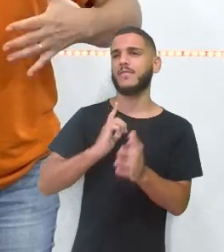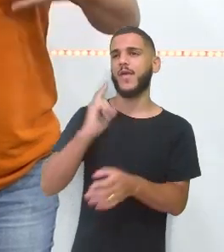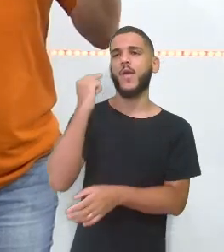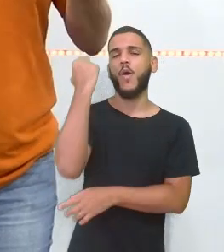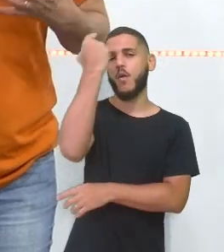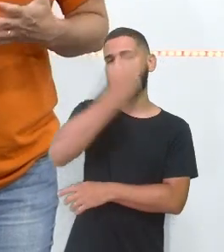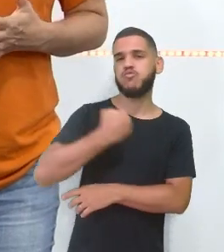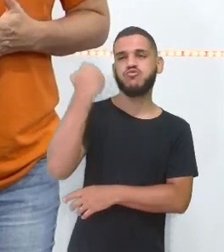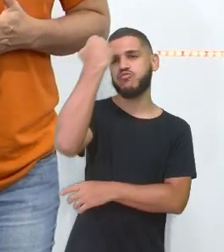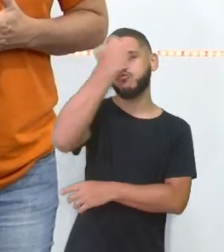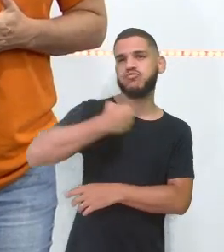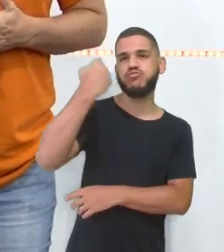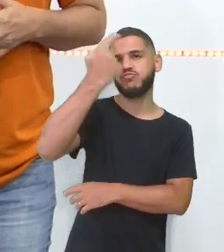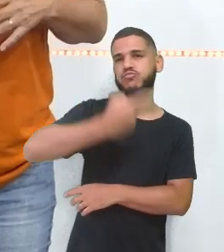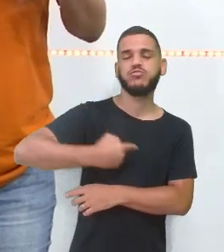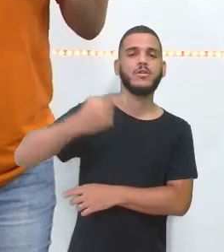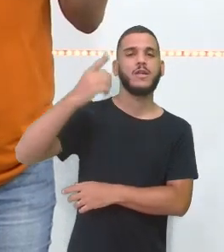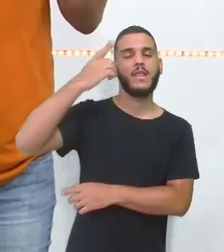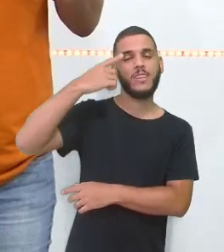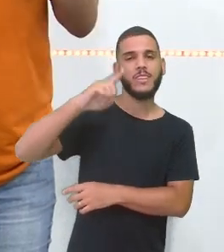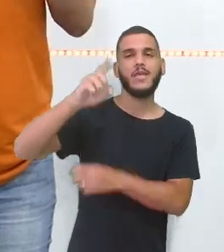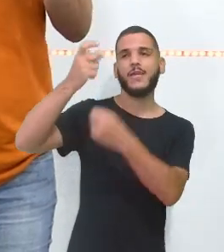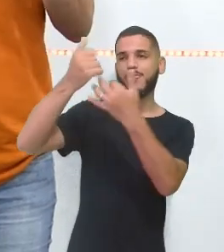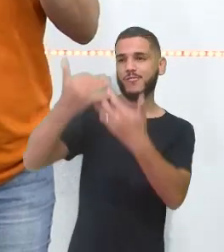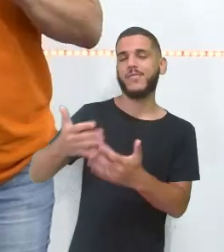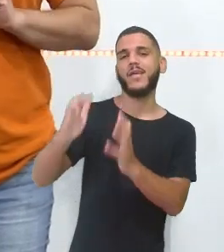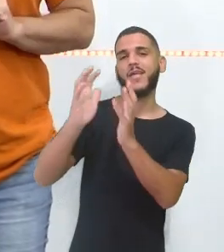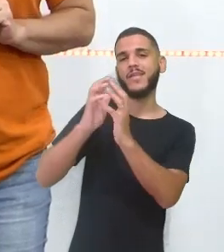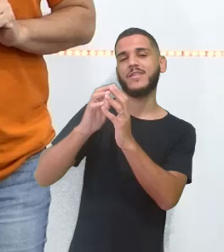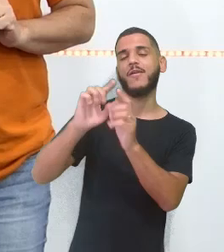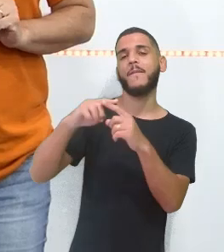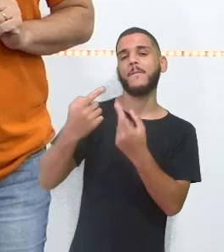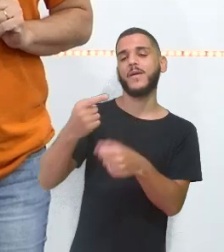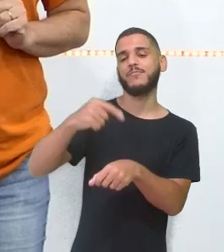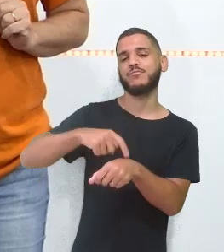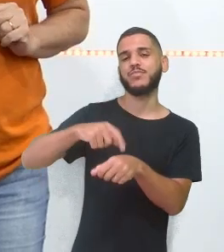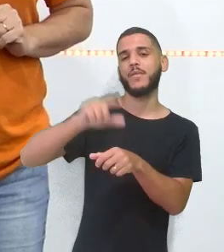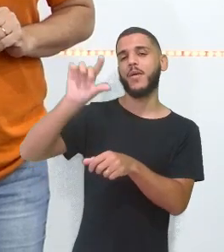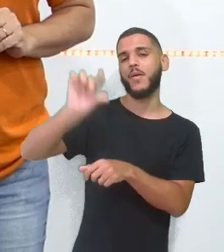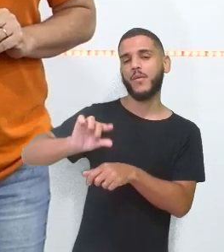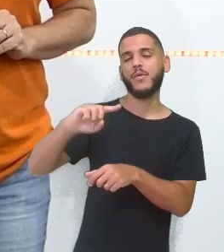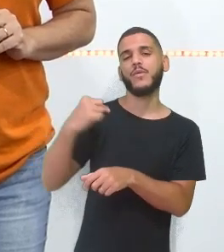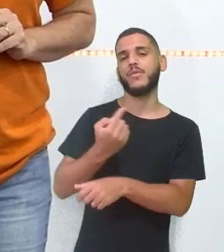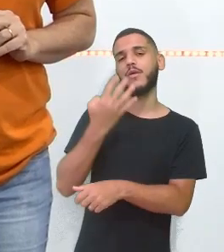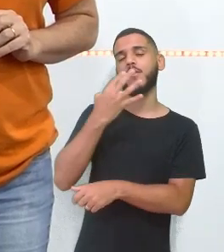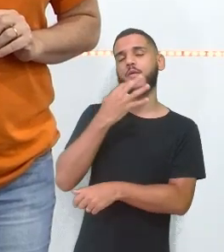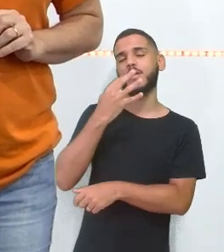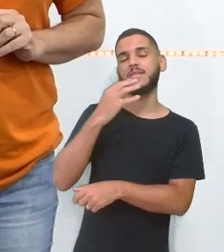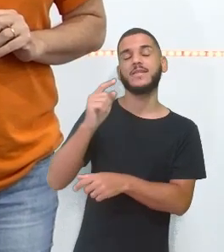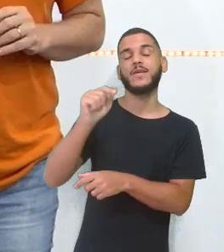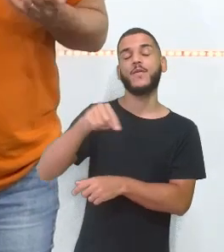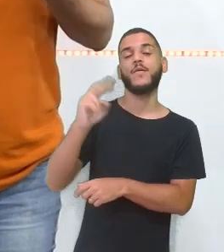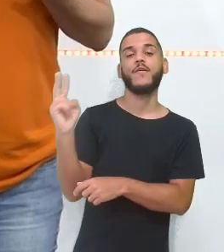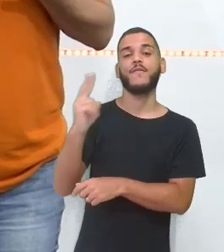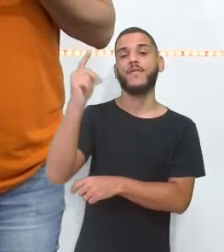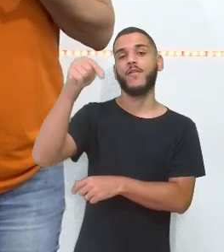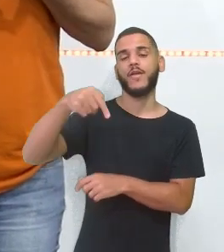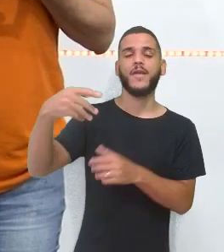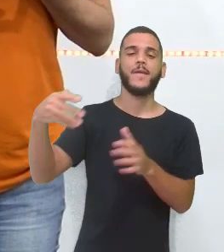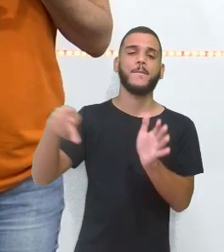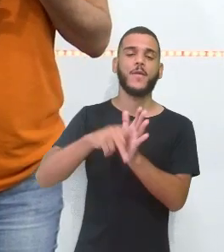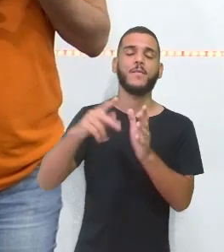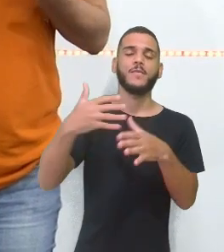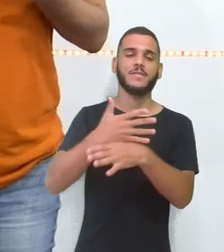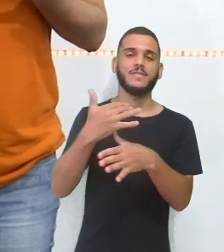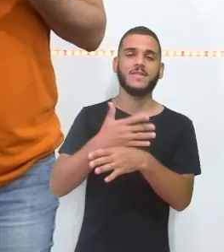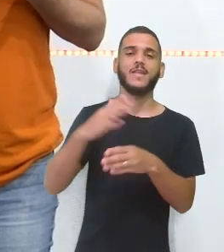horas, dias falando sobre ele. Mas o tempo é tão pequenininho. O importante é que a gente saiba reconhecer o valor da nossa cidade, contribuindo para